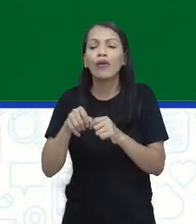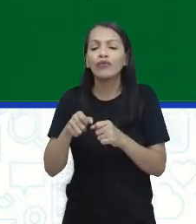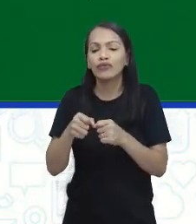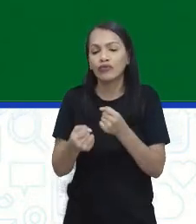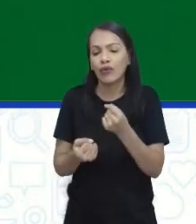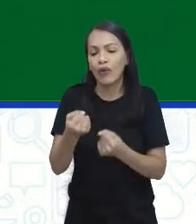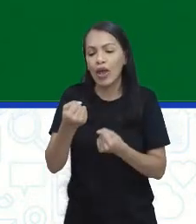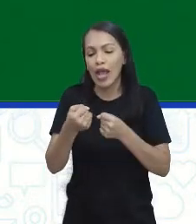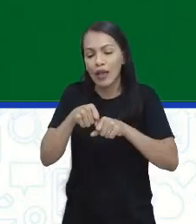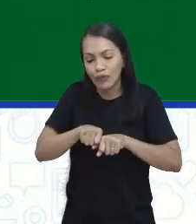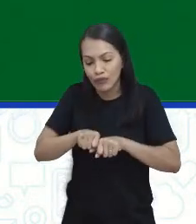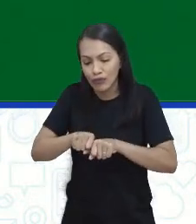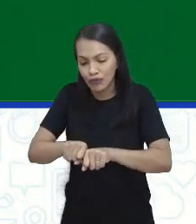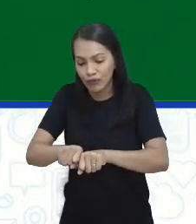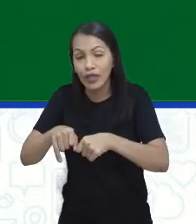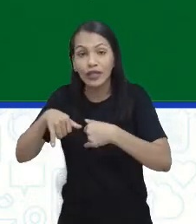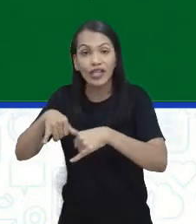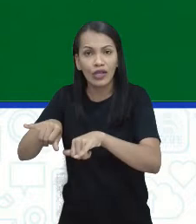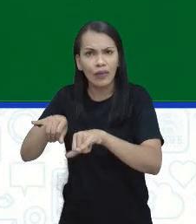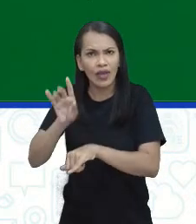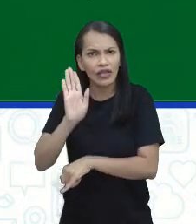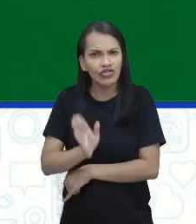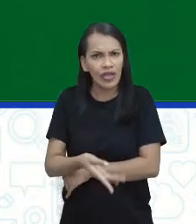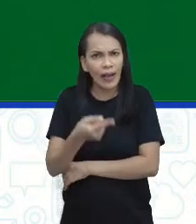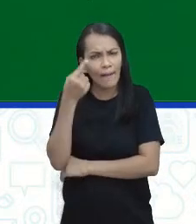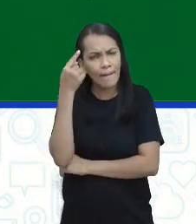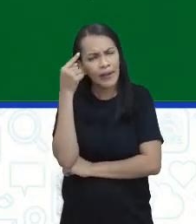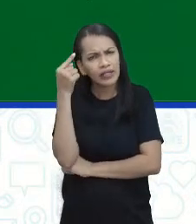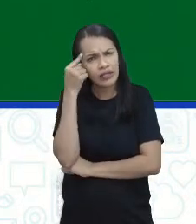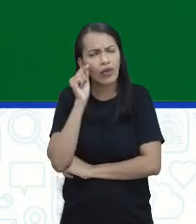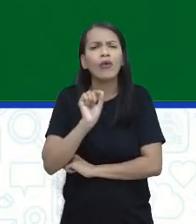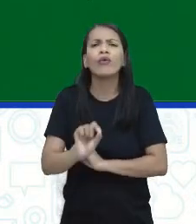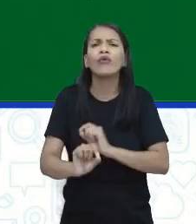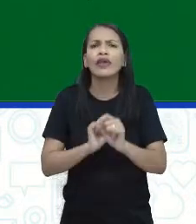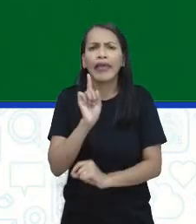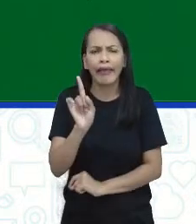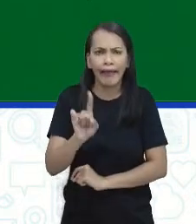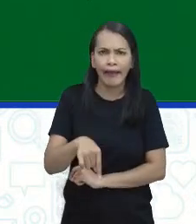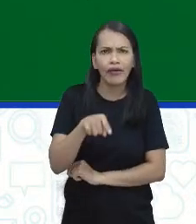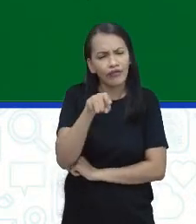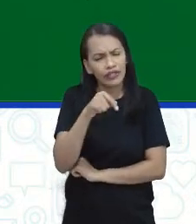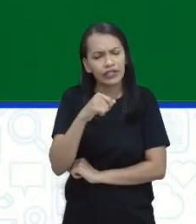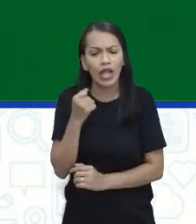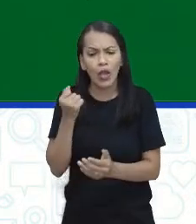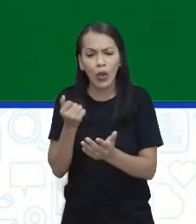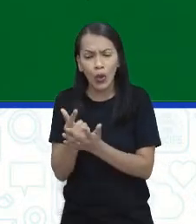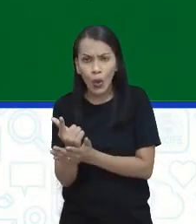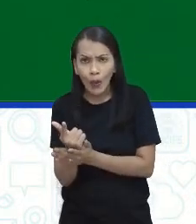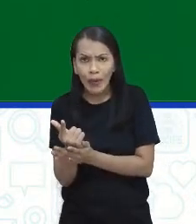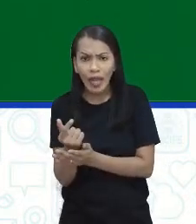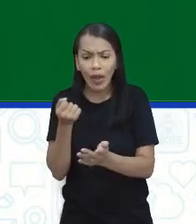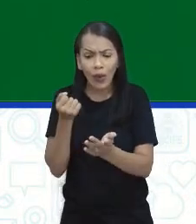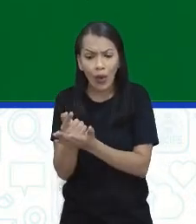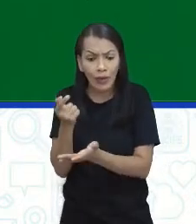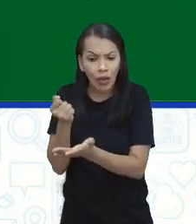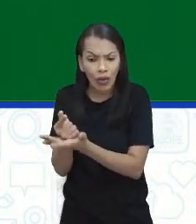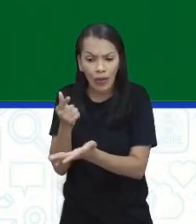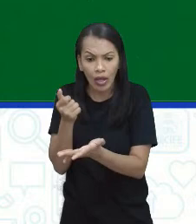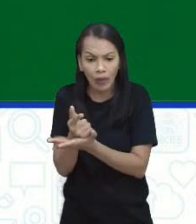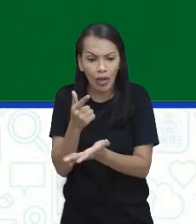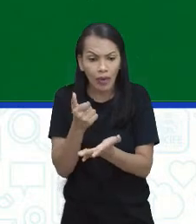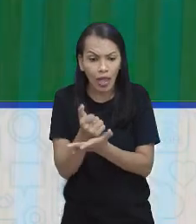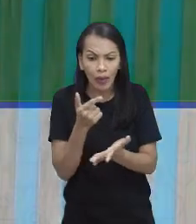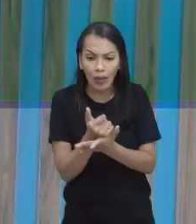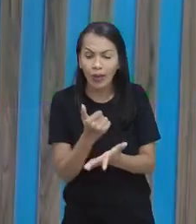de compras. Você já parou para pensar no que é o consumismo? Se você é uma pessoa consumista, se você conhece